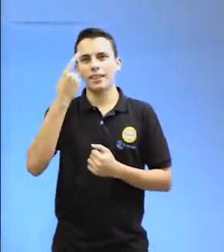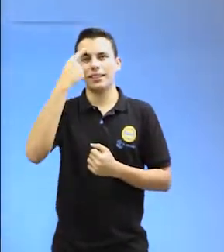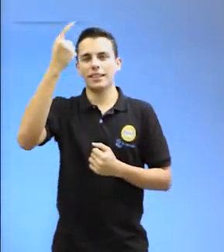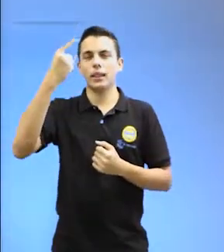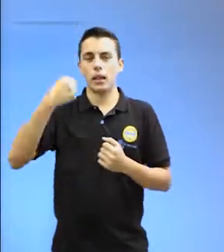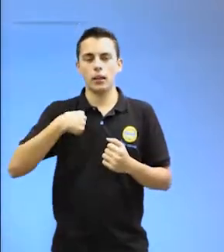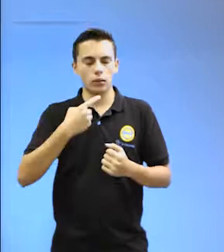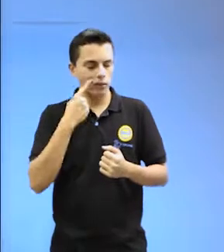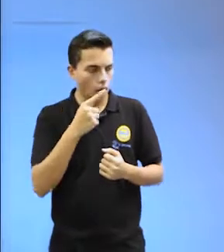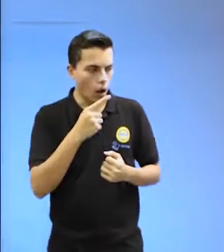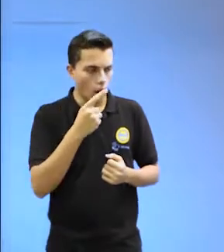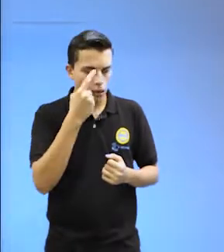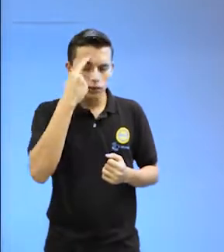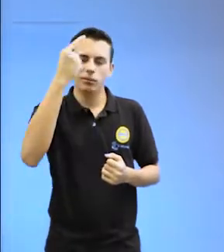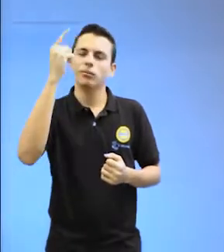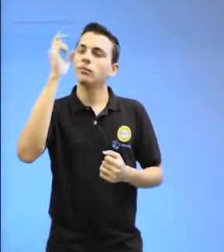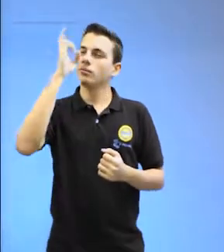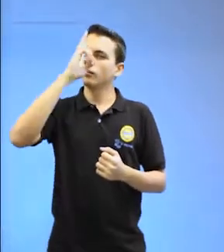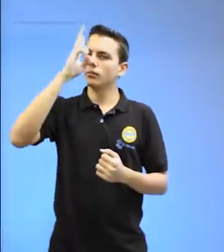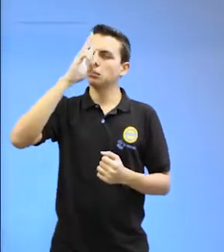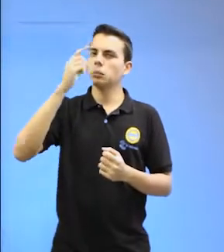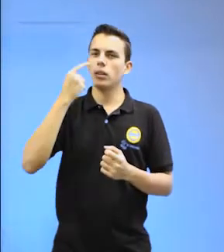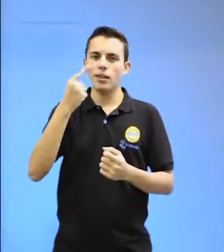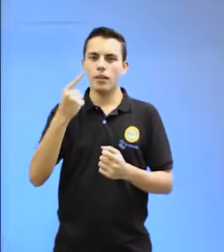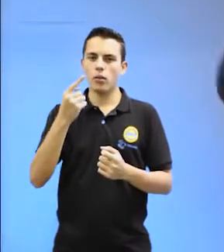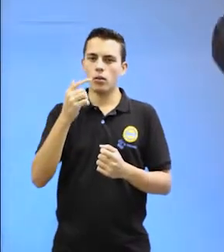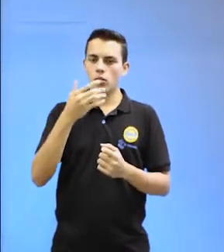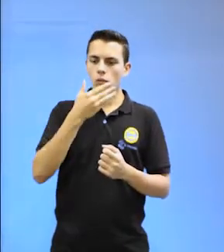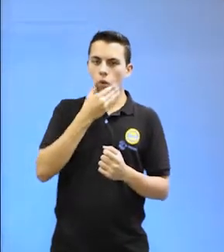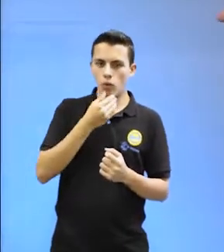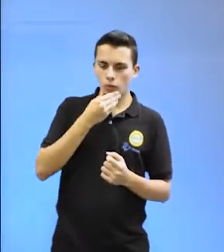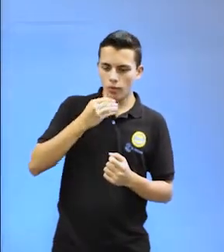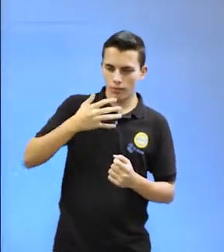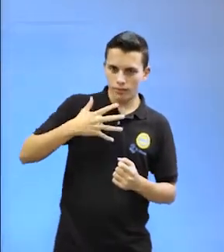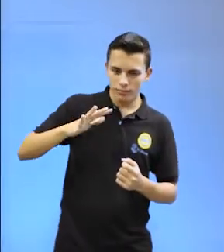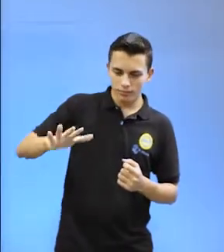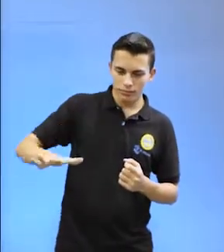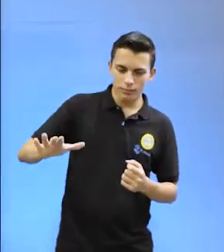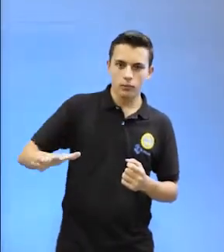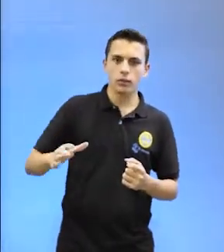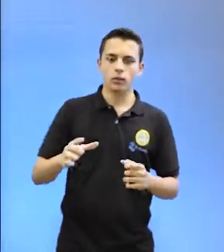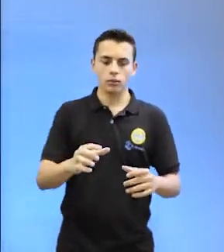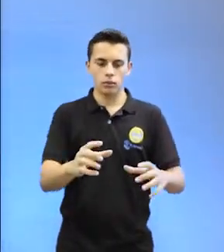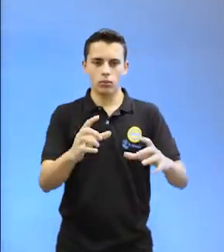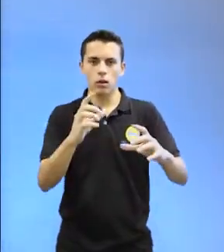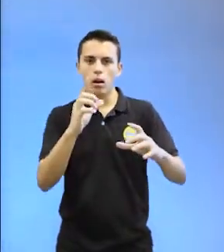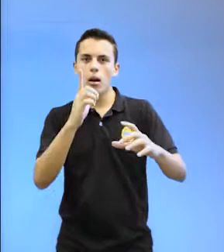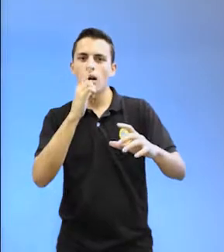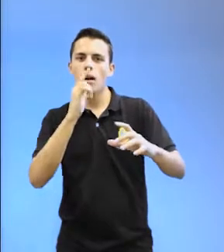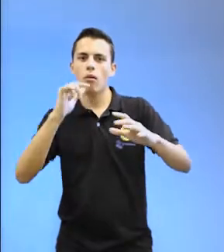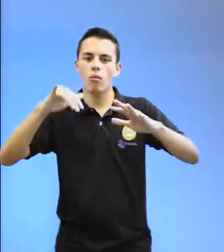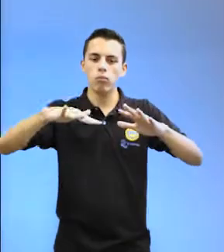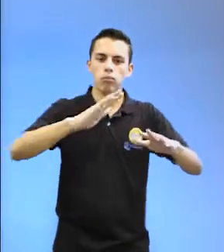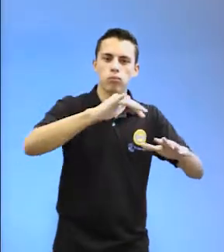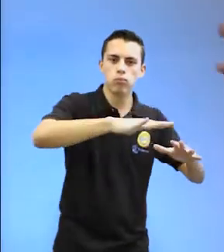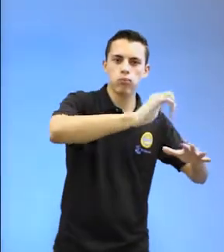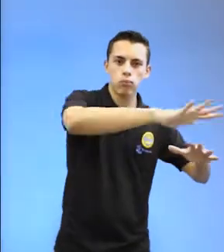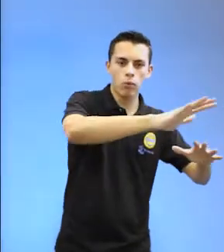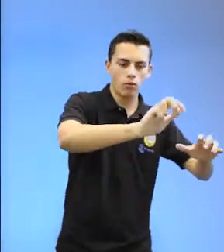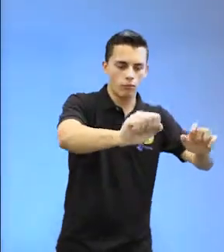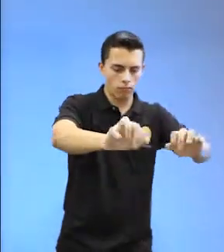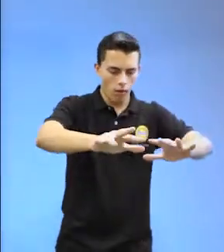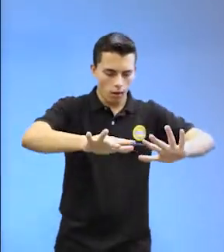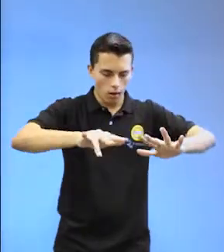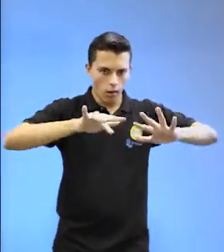você já ouviu, a história do menino que está jogando estrela para o mar. É. E é uma historinha que eu contava